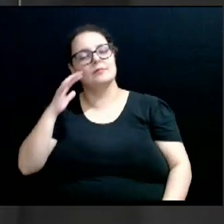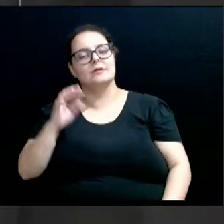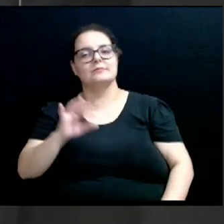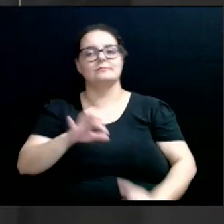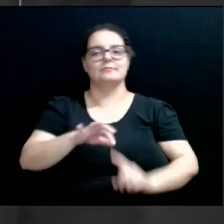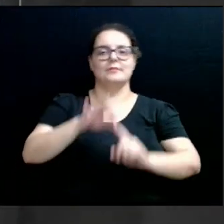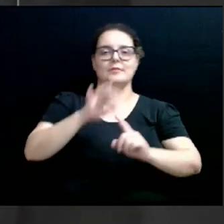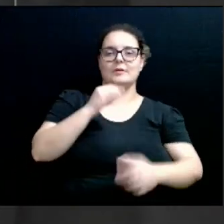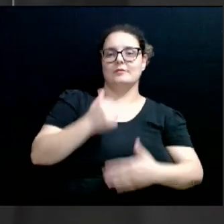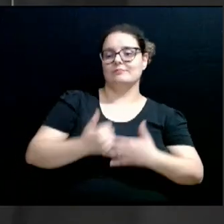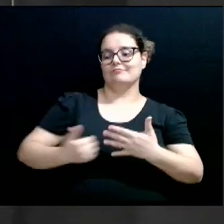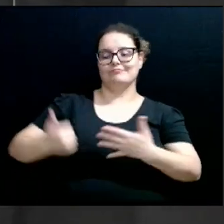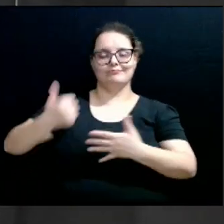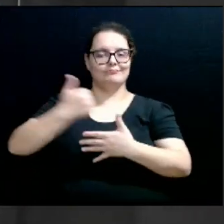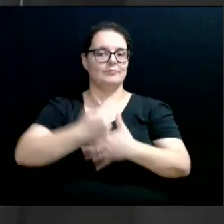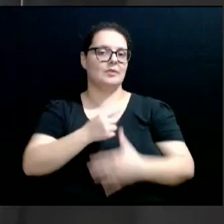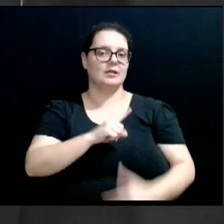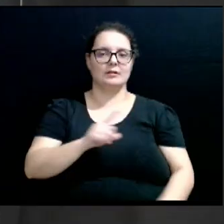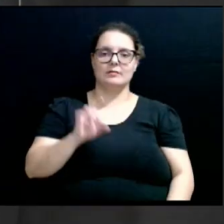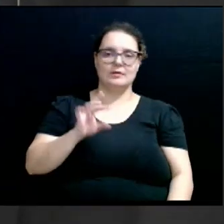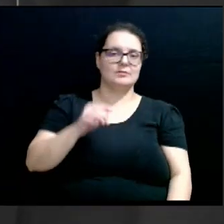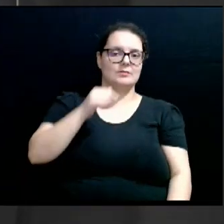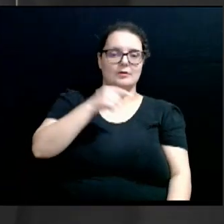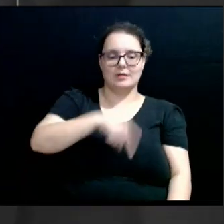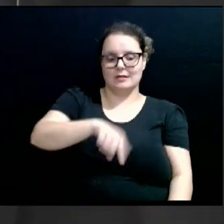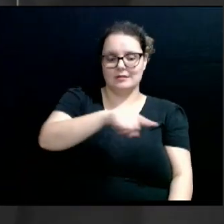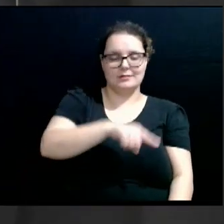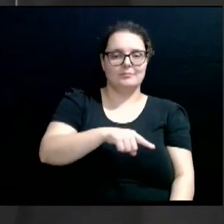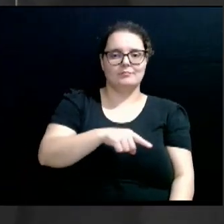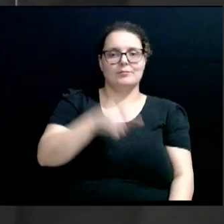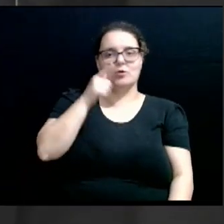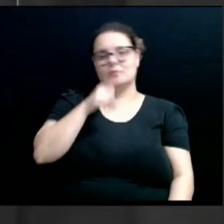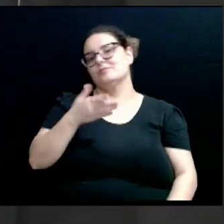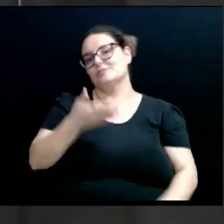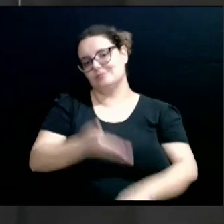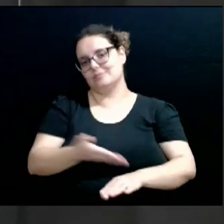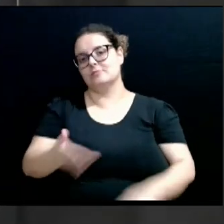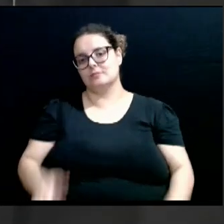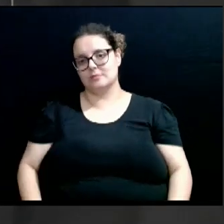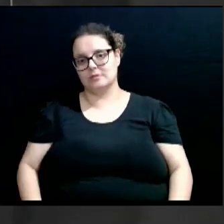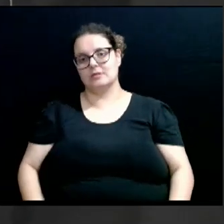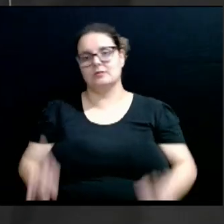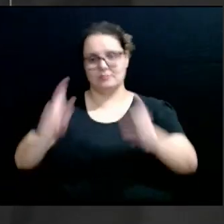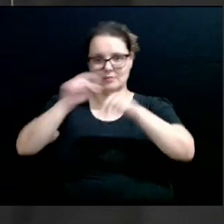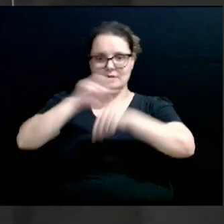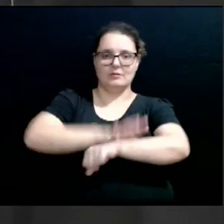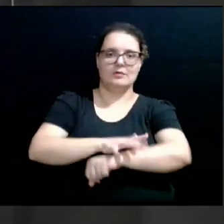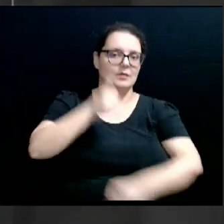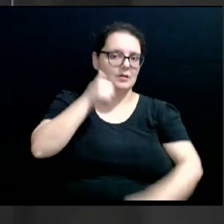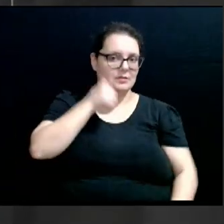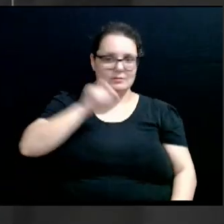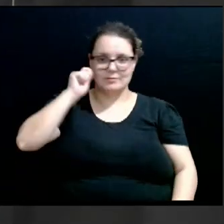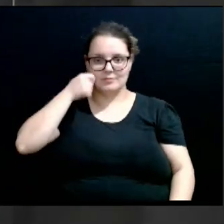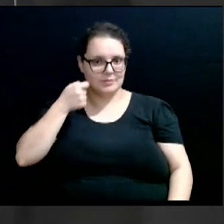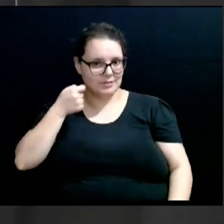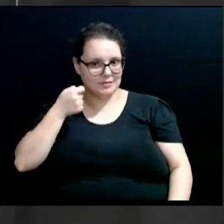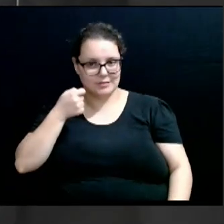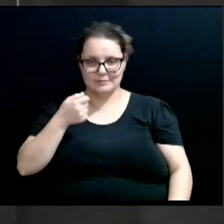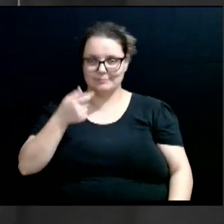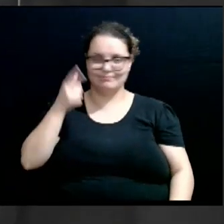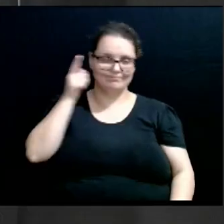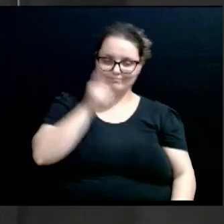que podem alcançar esse lugar. Então é difícil por conta do racismo e desse lugar que a sociedade diz que a mulher negra não cabe, né? Então quando você chega a ter esse movimento,